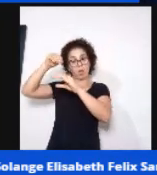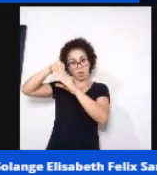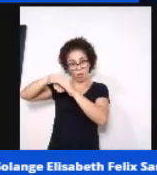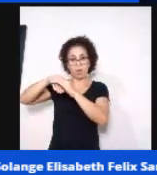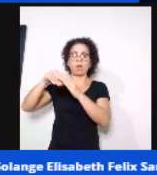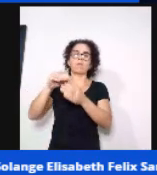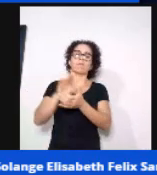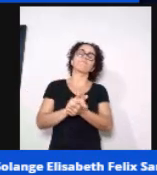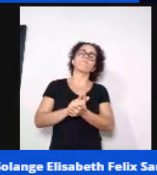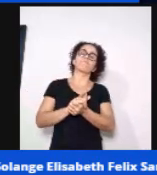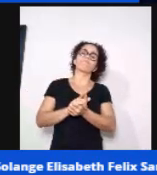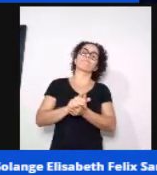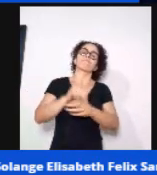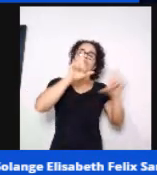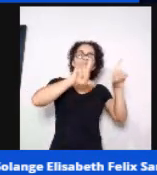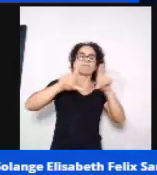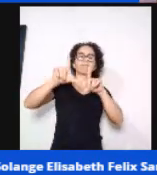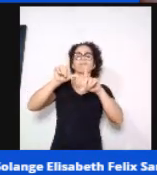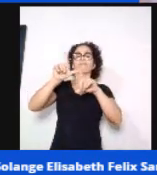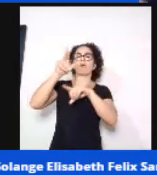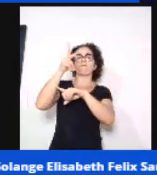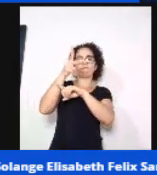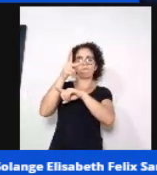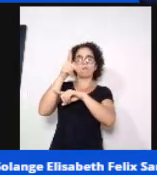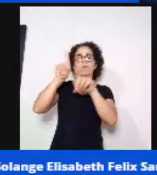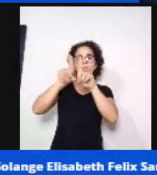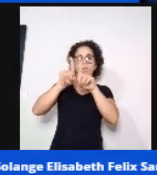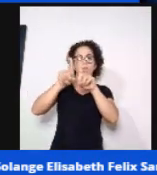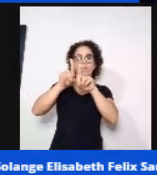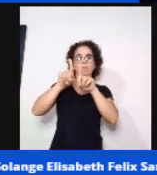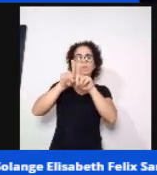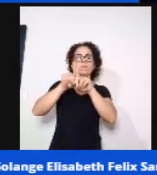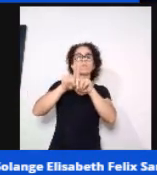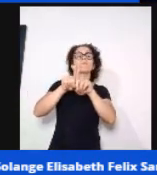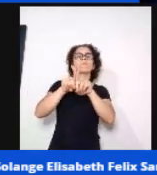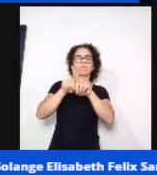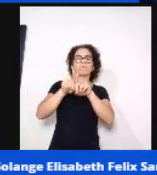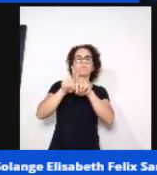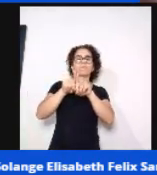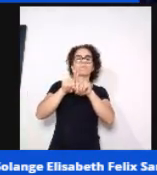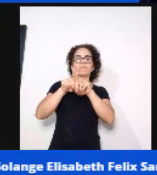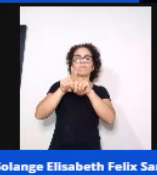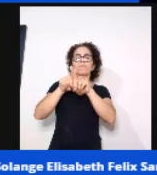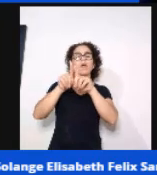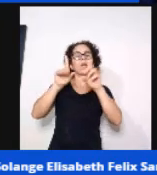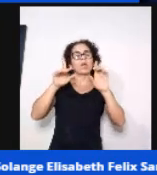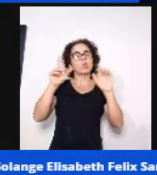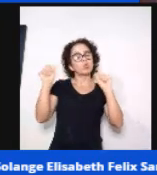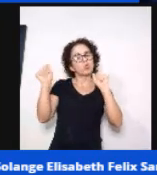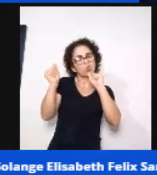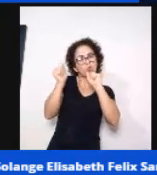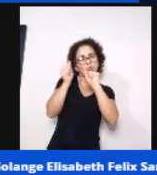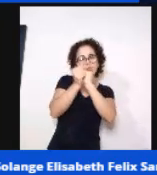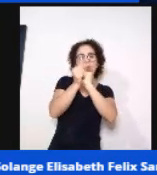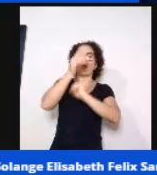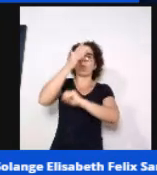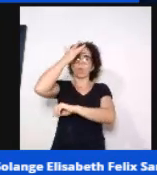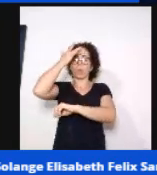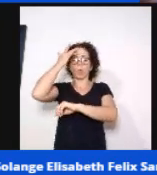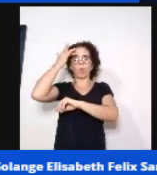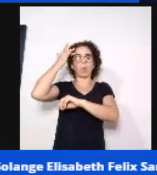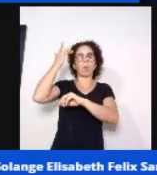Esse é um vídeo também, saia na frente, ande com pessoas mais inteligentes do que você. Ele diz o seguinte: